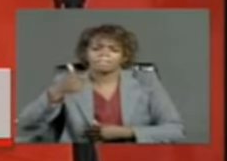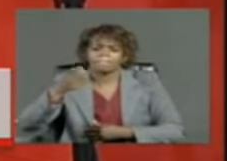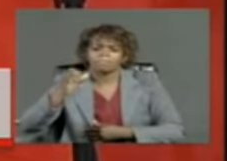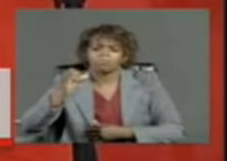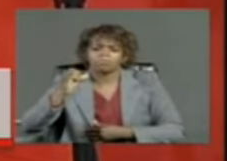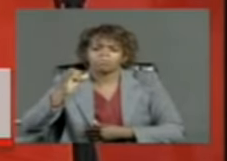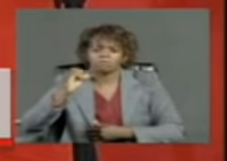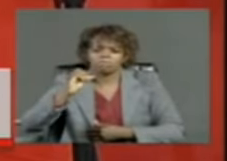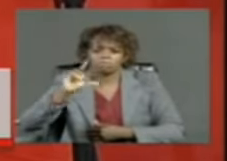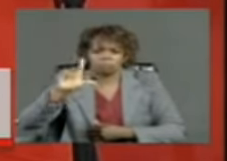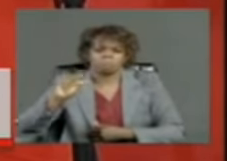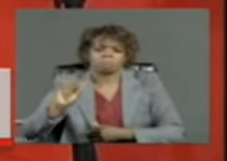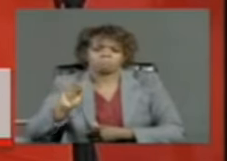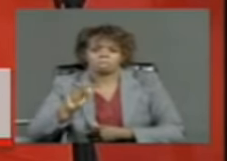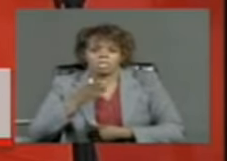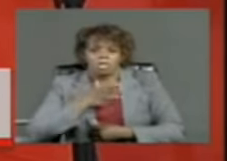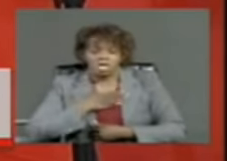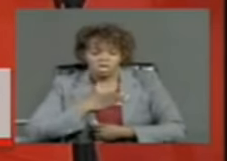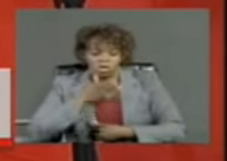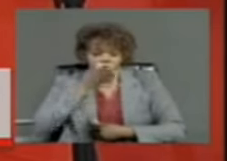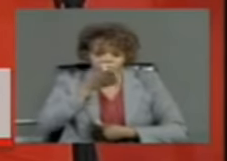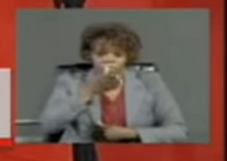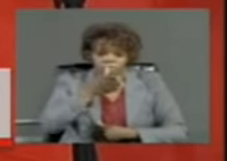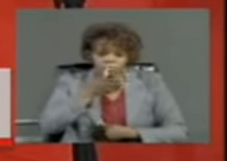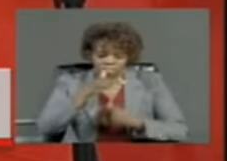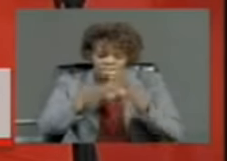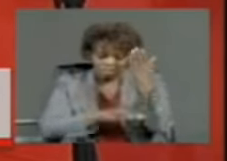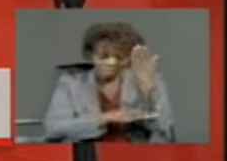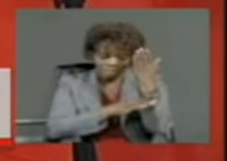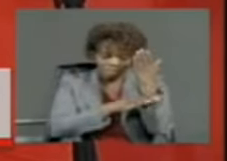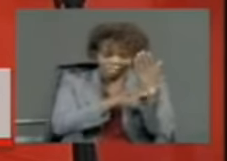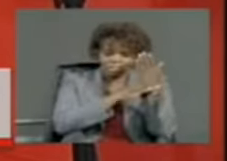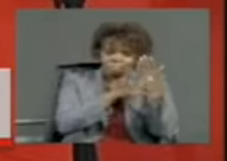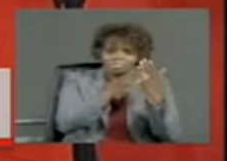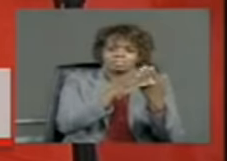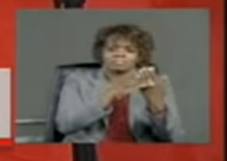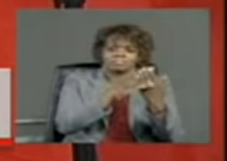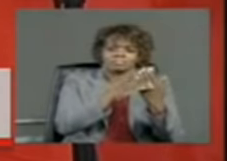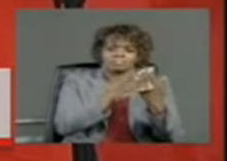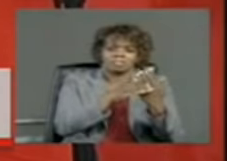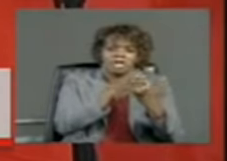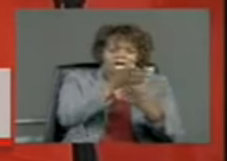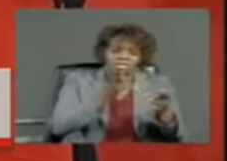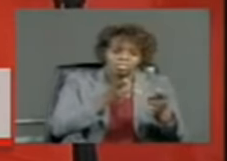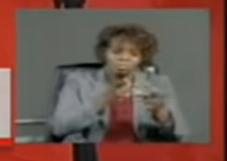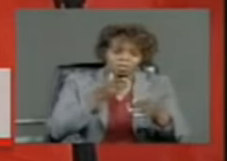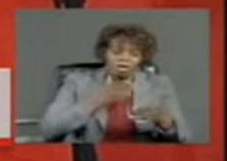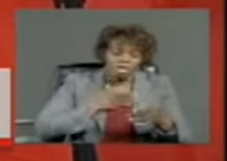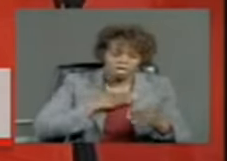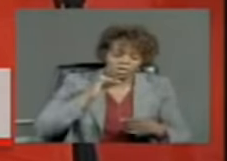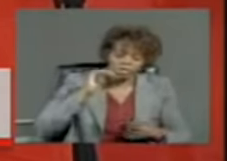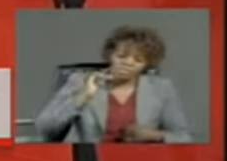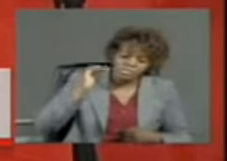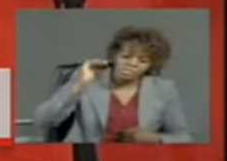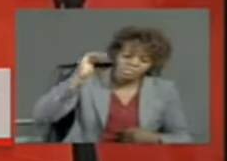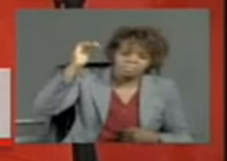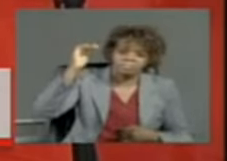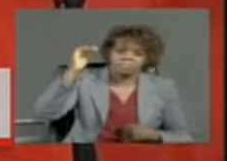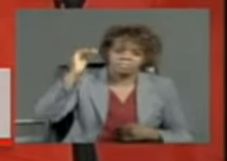Foi aí onde eu cresci, fui para lá com 5 anos de idade. Não há meio mais rural do que aquele. Aqui muita gente do Bié que